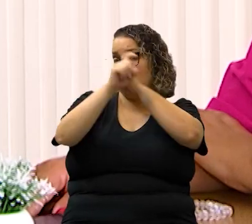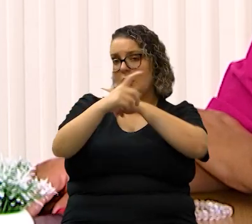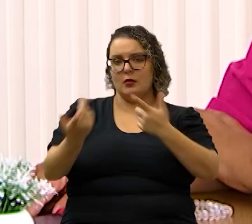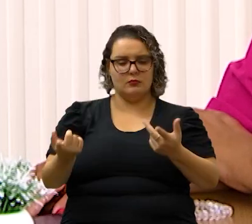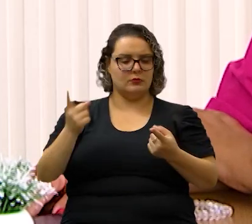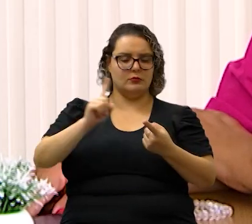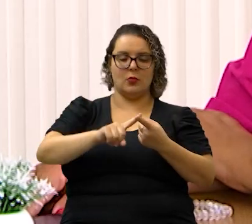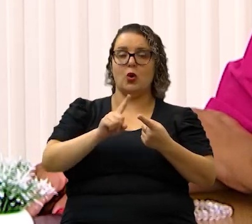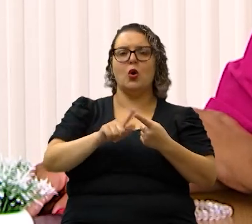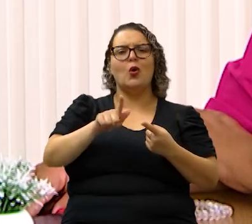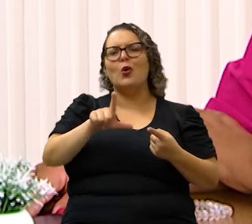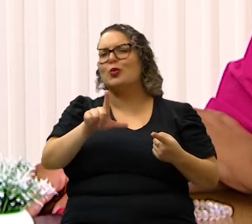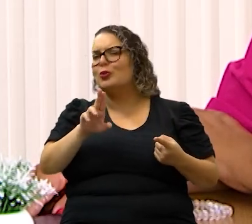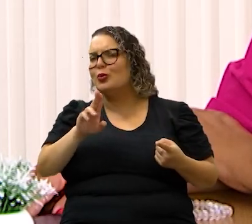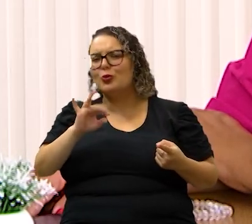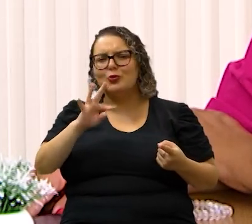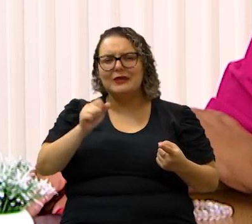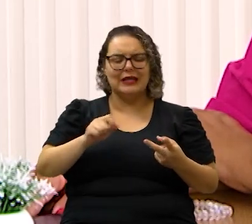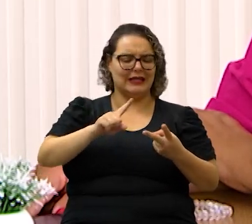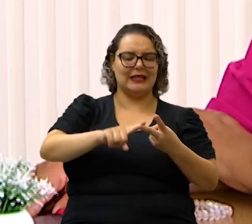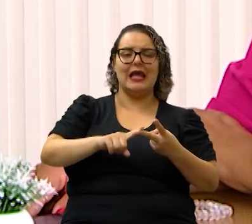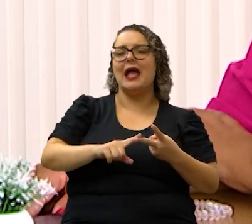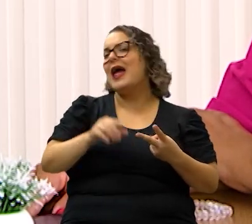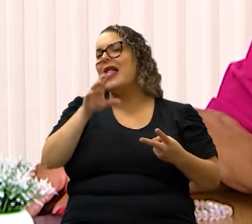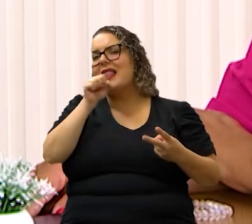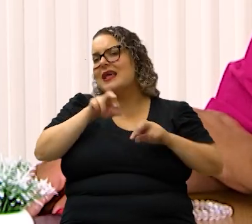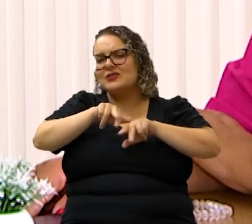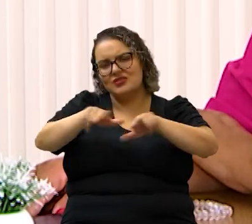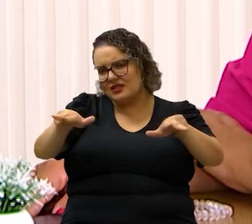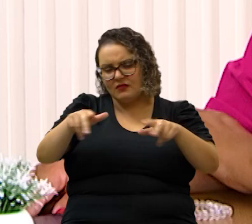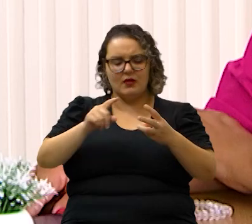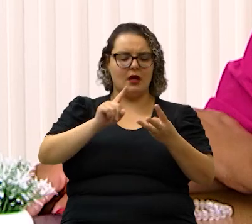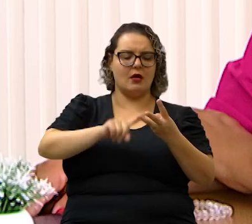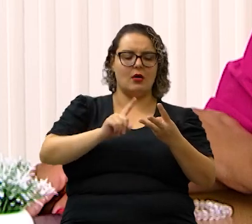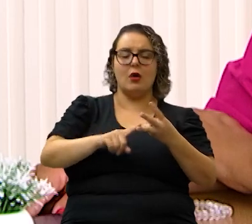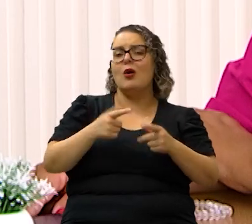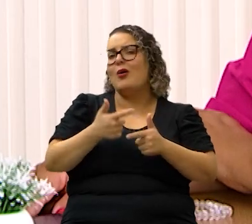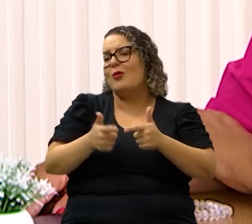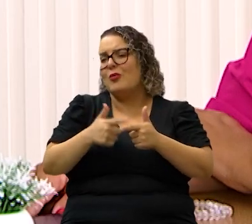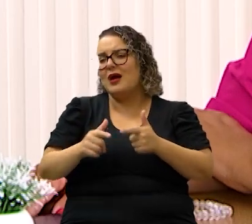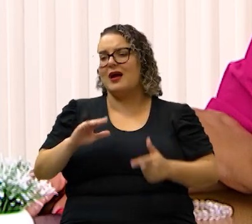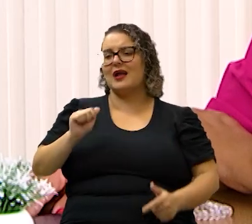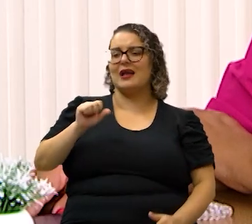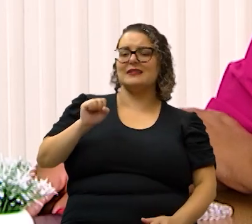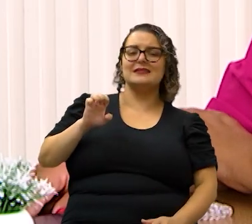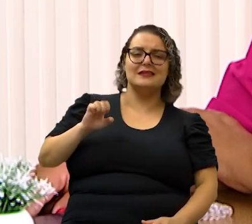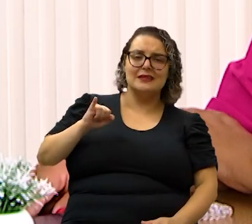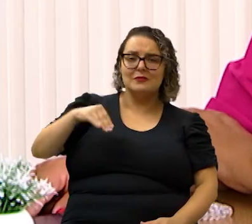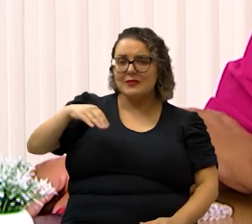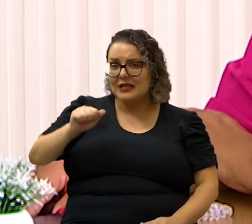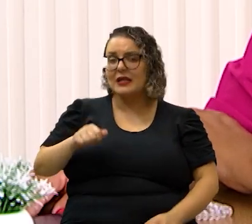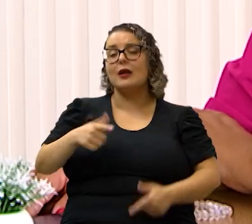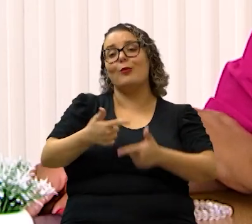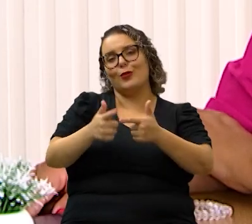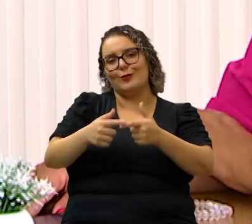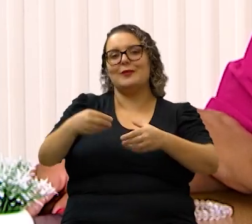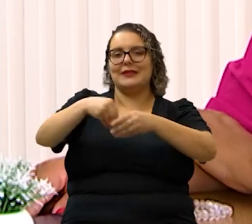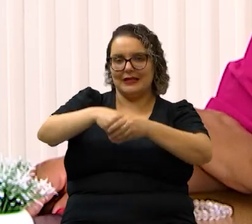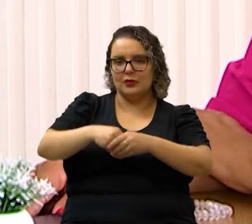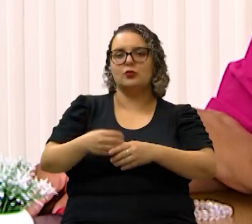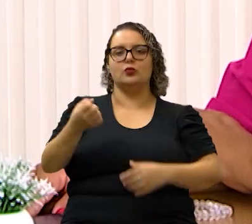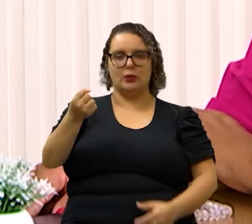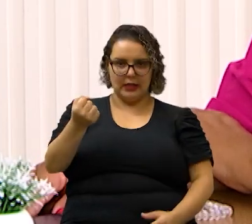com consumo de glúten, consumo de lactose, leite e derivados, problemas com a caseína, que é uma das proteínas do leite,